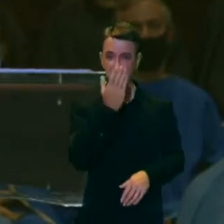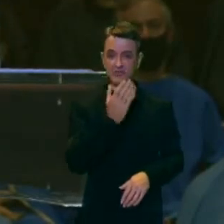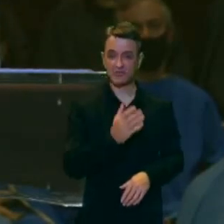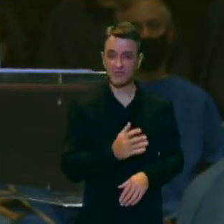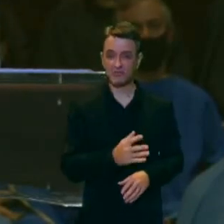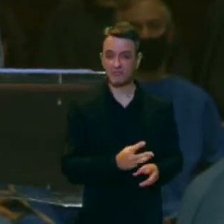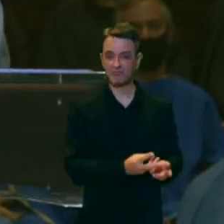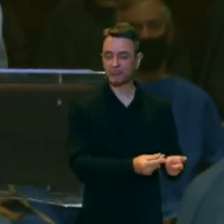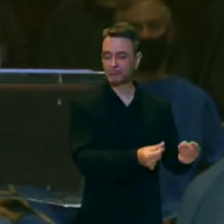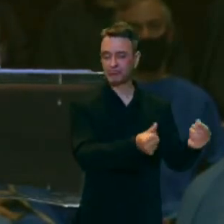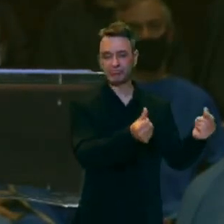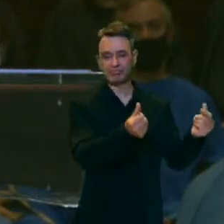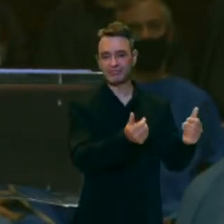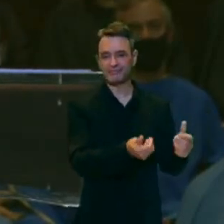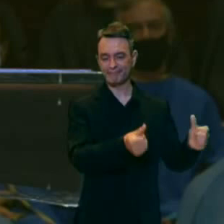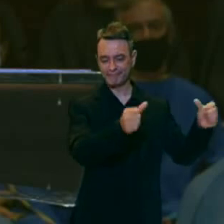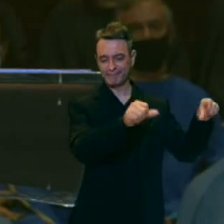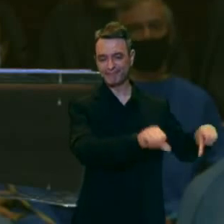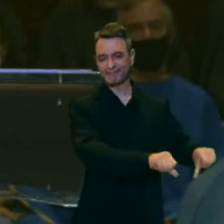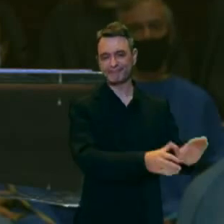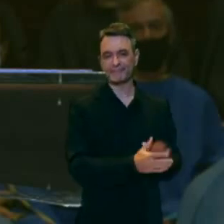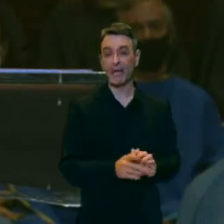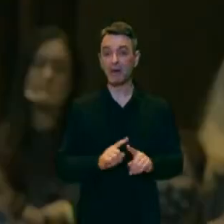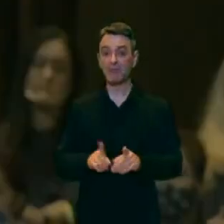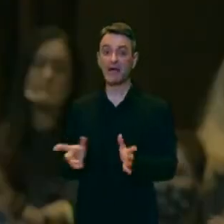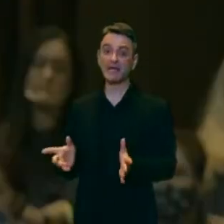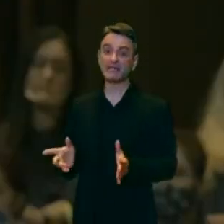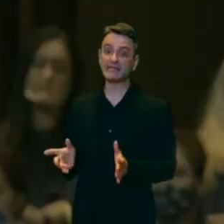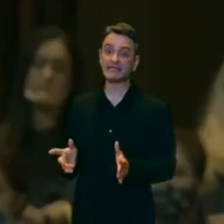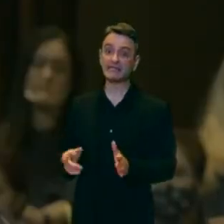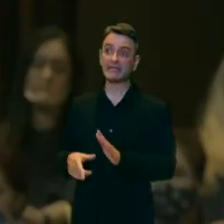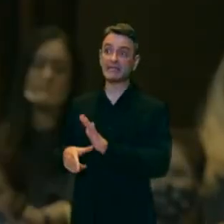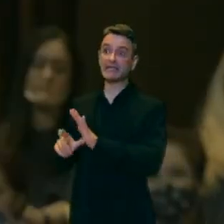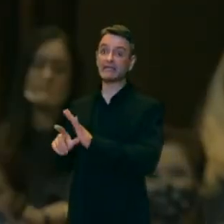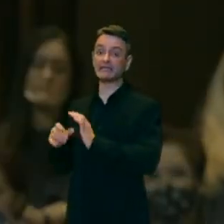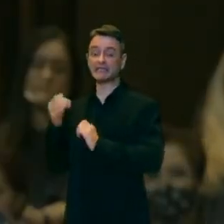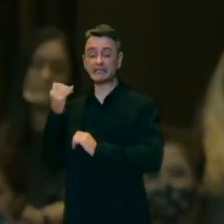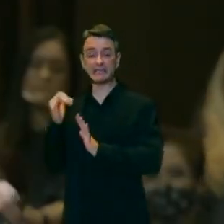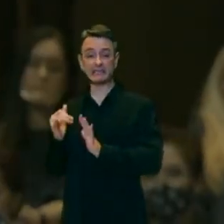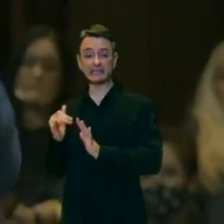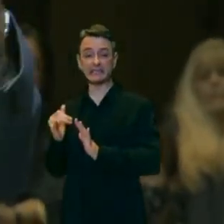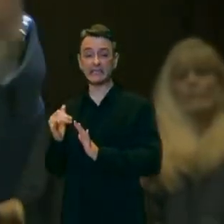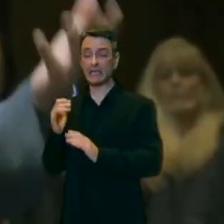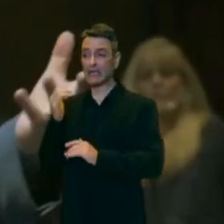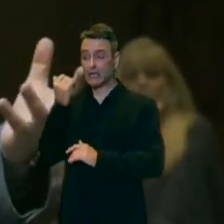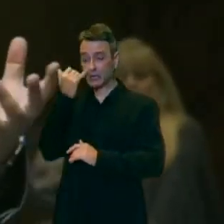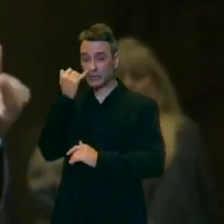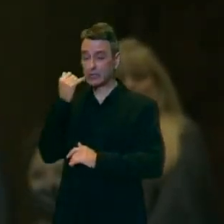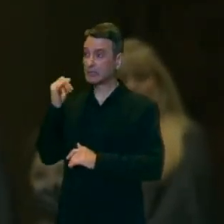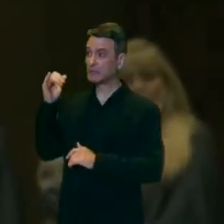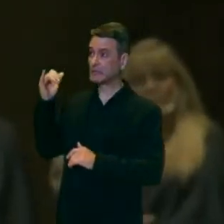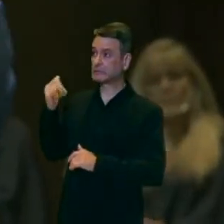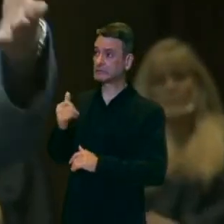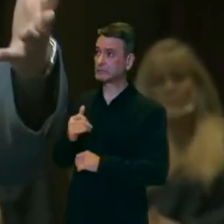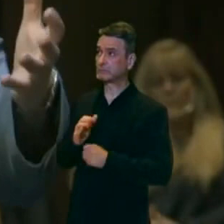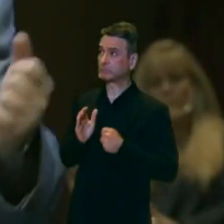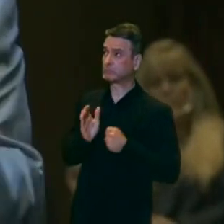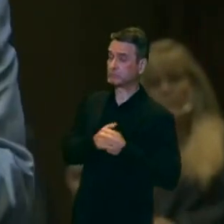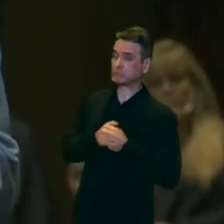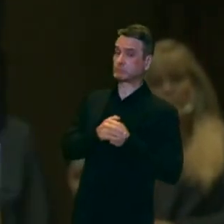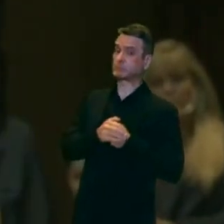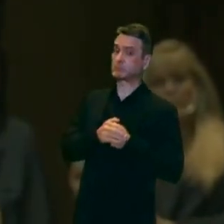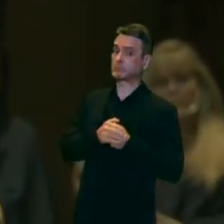Mas mesmo assim ele não ouvia a voz do Senhor, antes ele endurecia o seu coração. Ele tinha uma atitude piedosa, ele queria